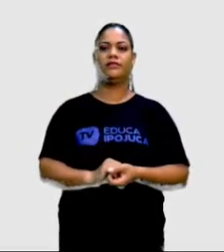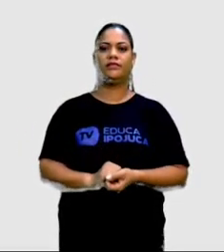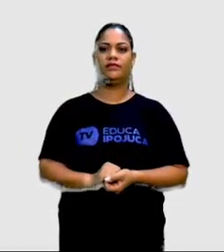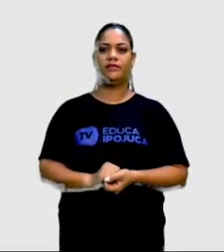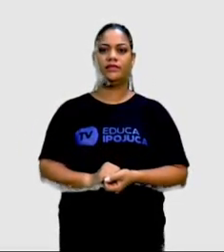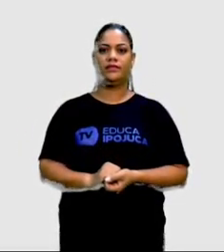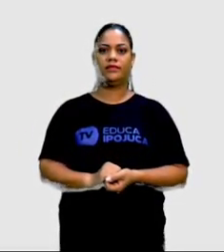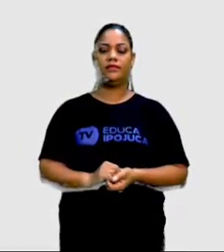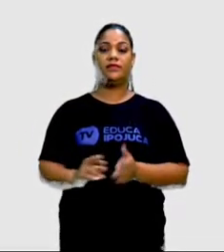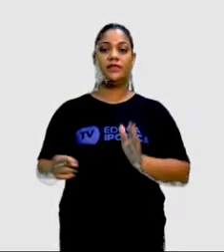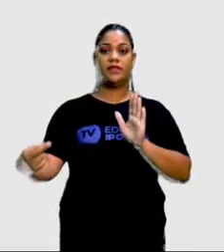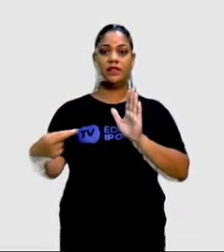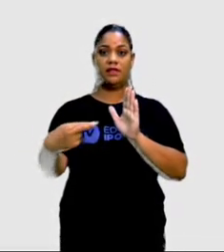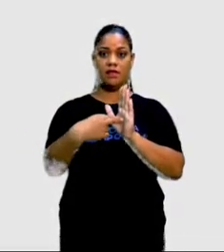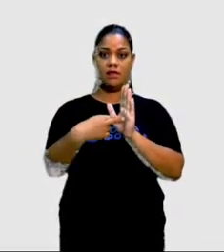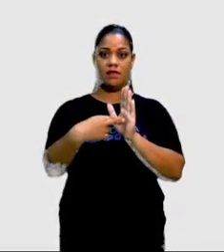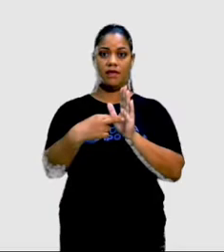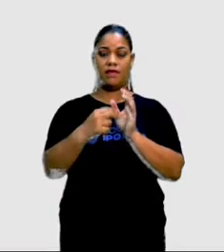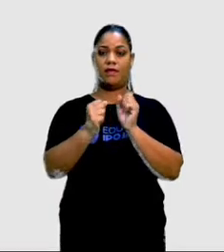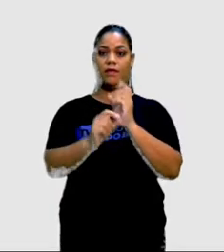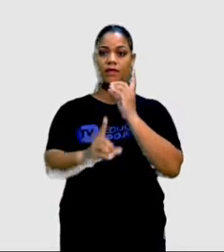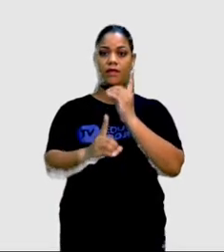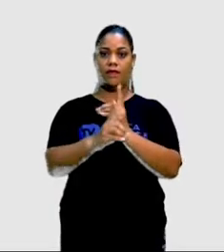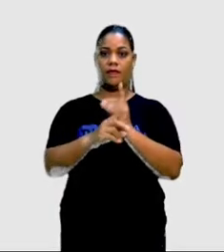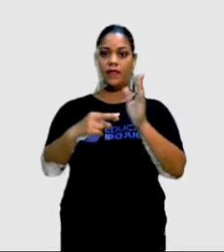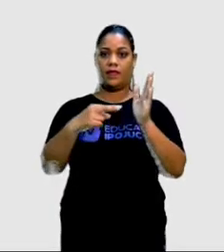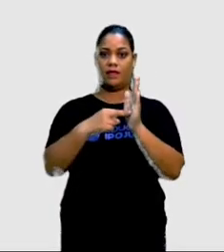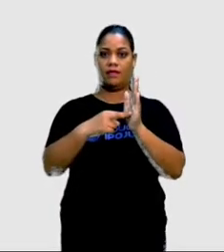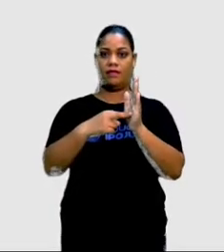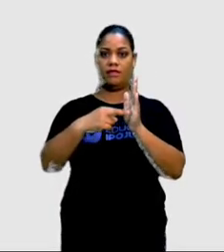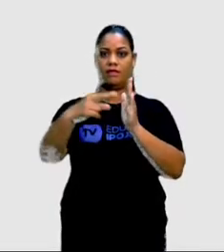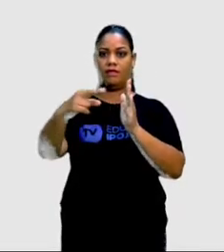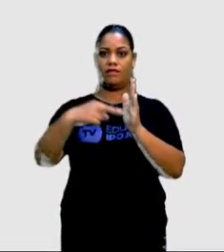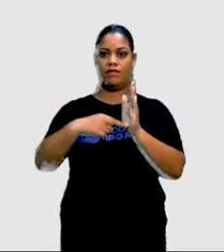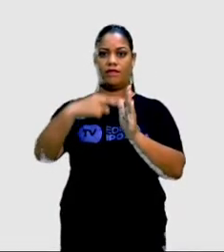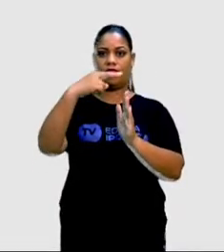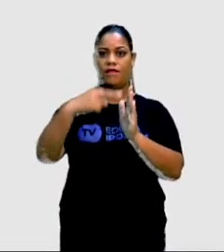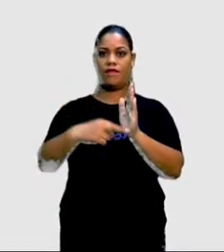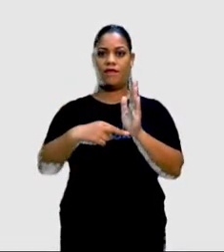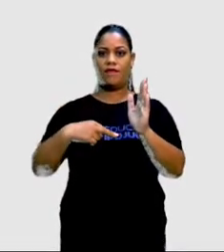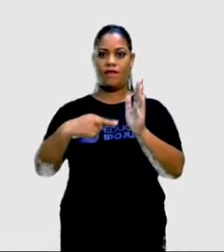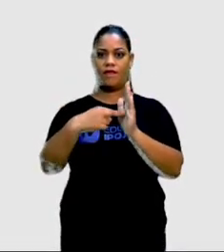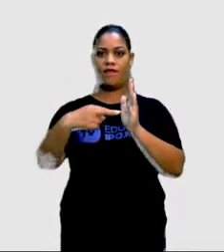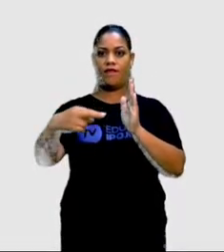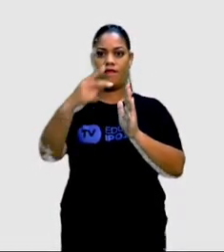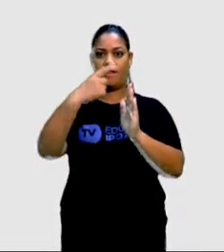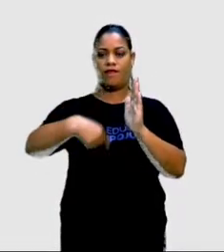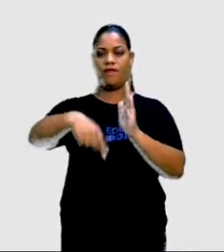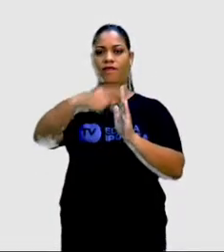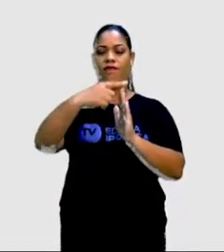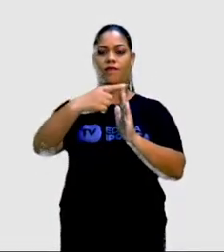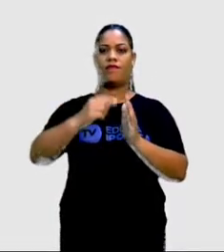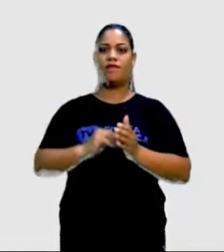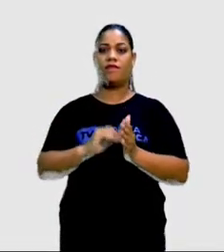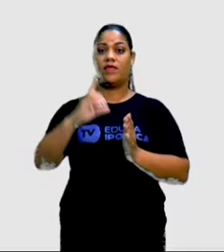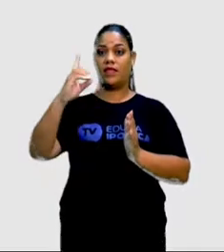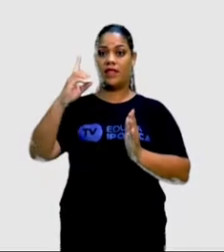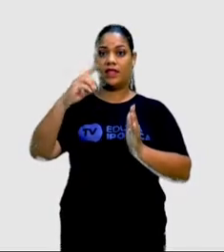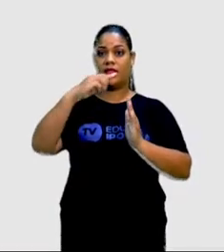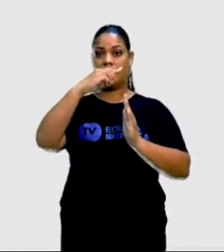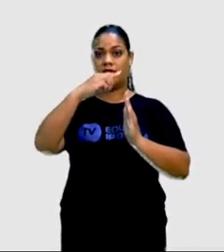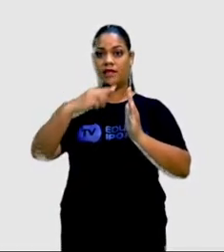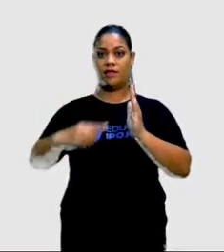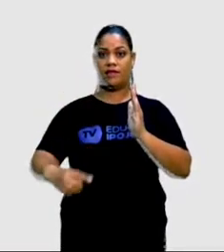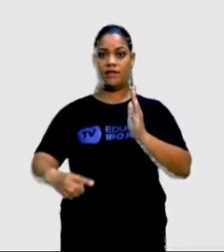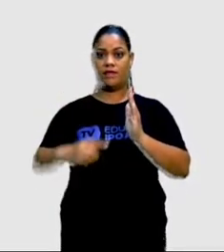O raio é um segmento que conecta o centro com qualquer ponto da circunferência. O diâmetro é um segmento